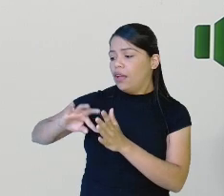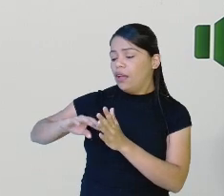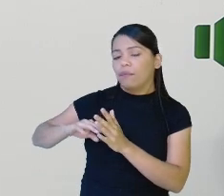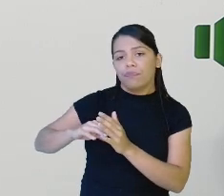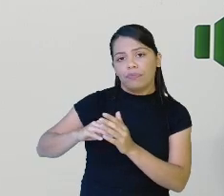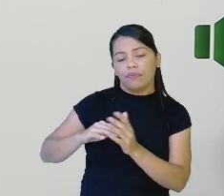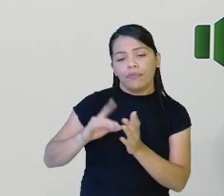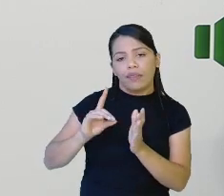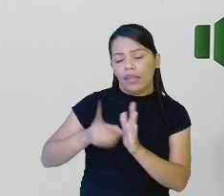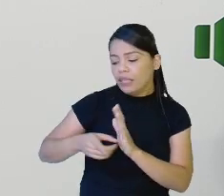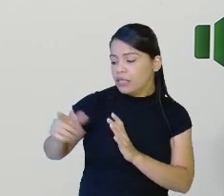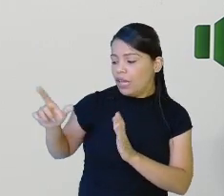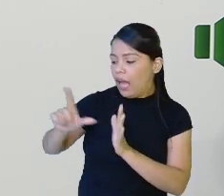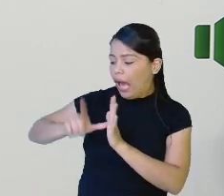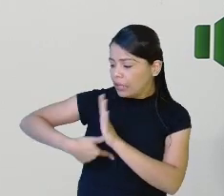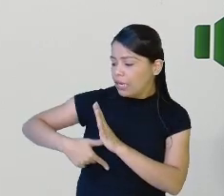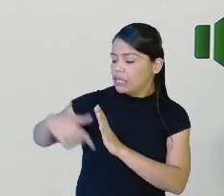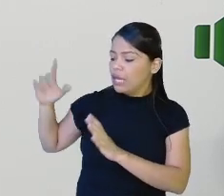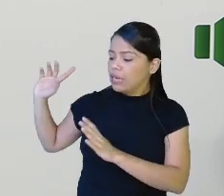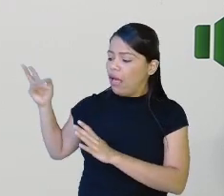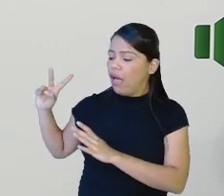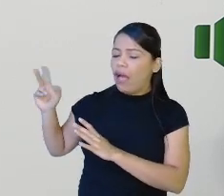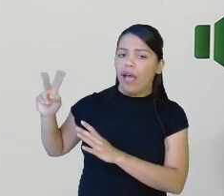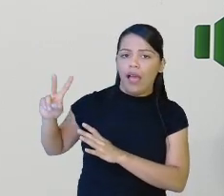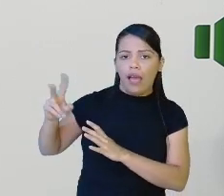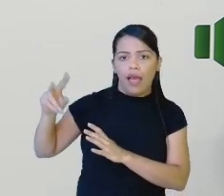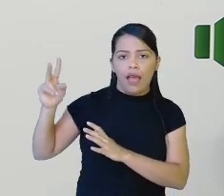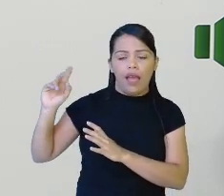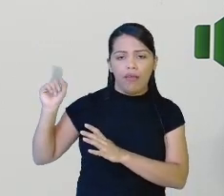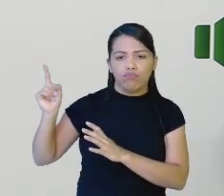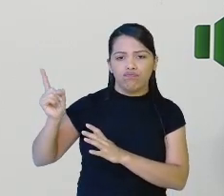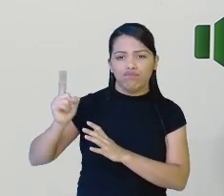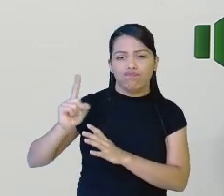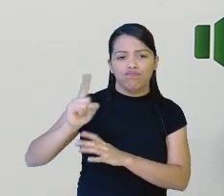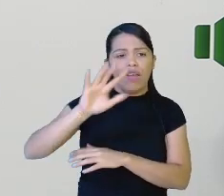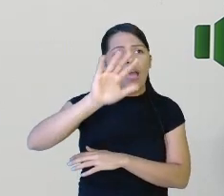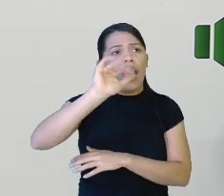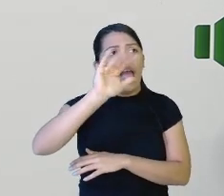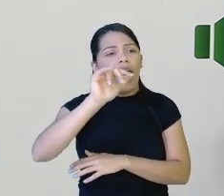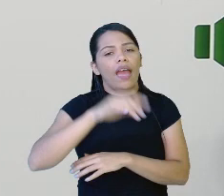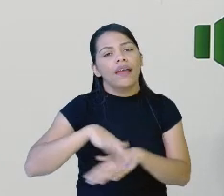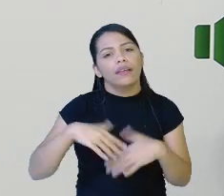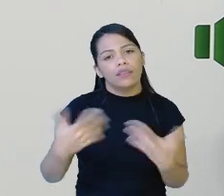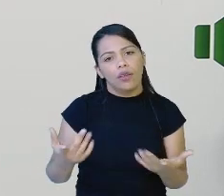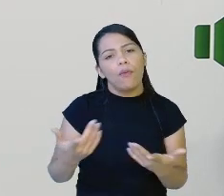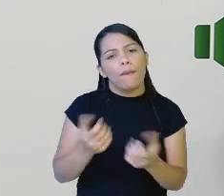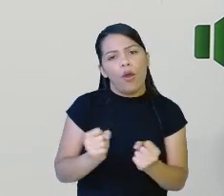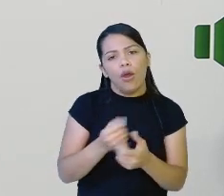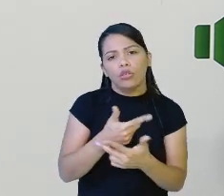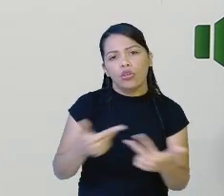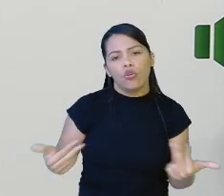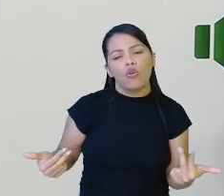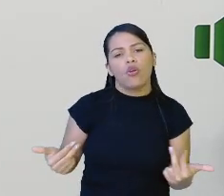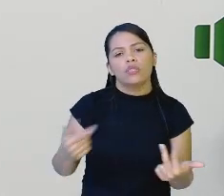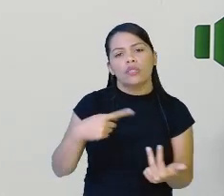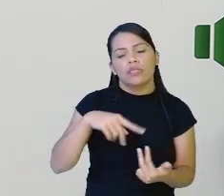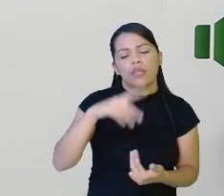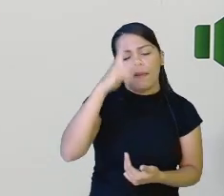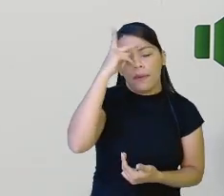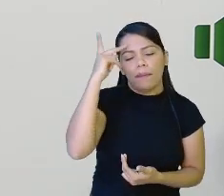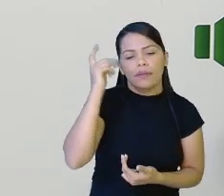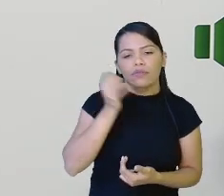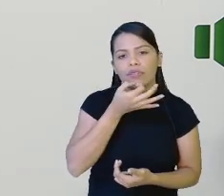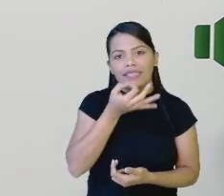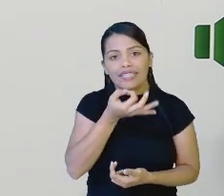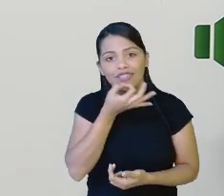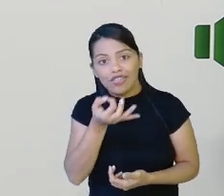pitadinha de humor para que as pessoas ao ler também possam se divertir um pouco. Então fica aí a minha sugestão para